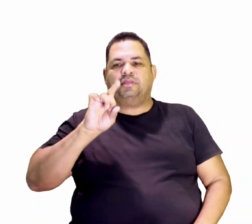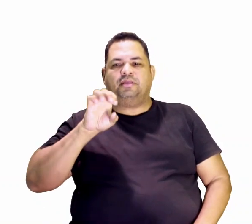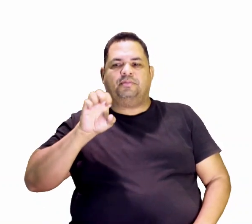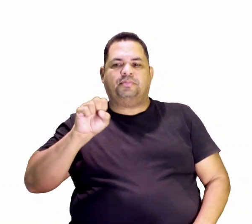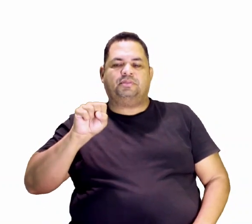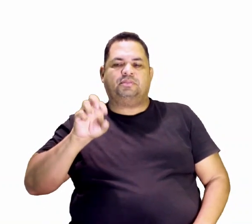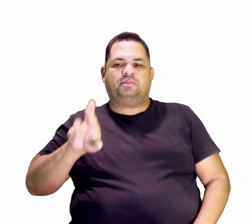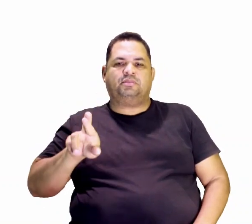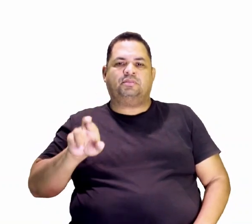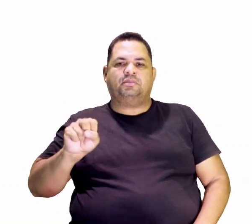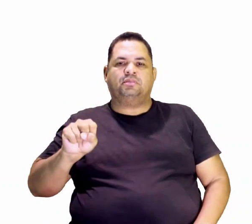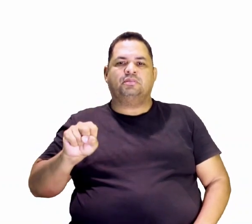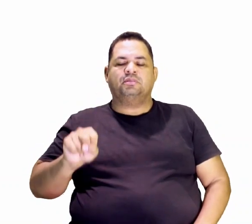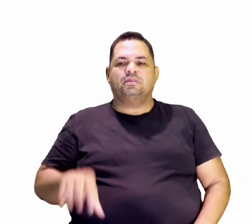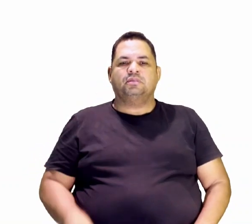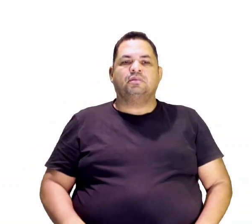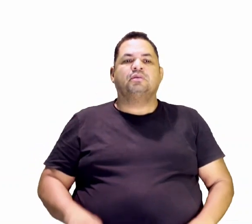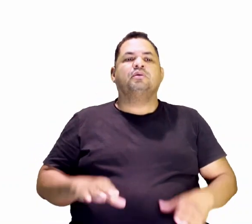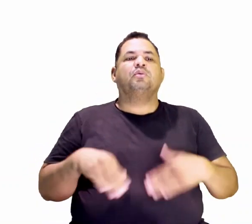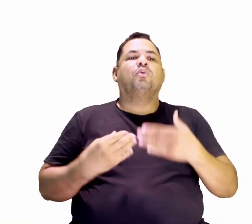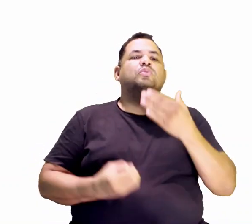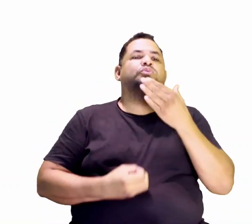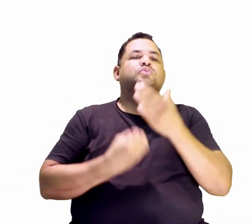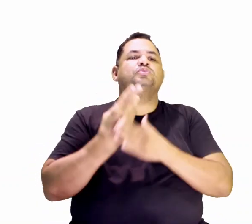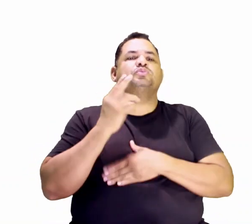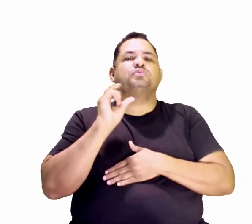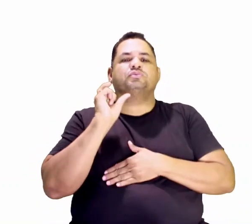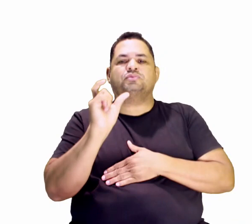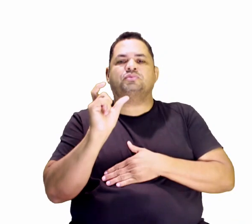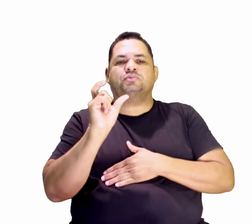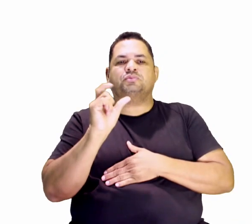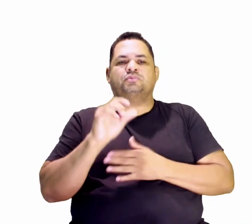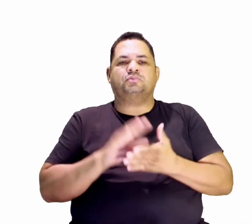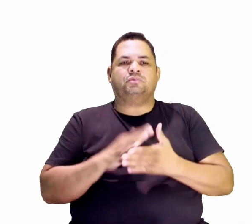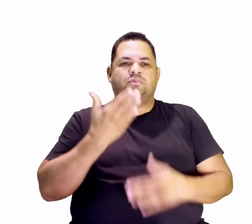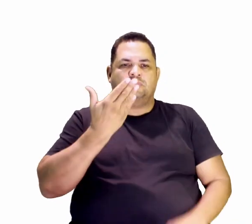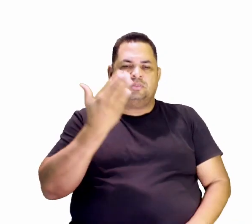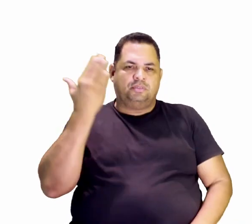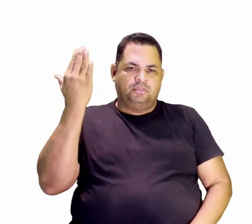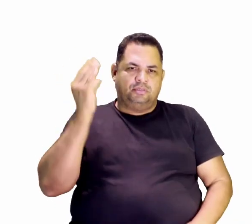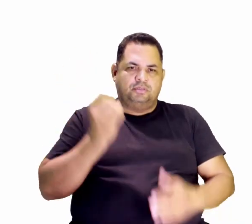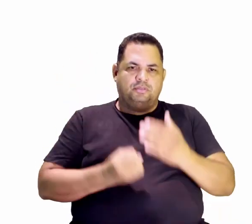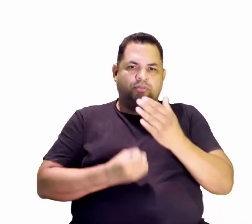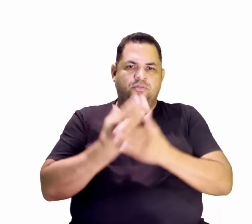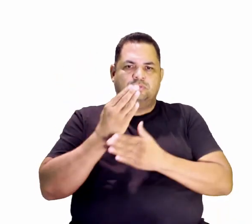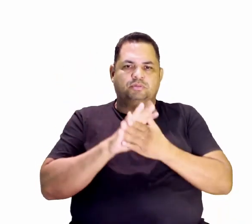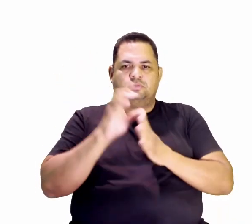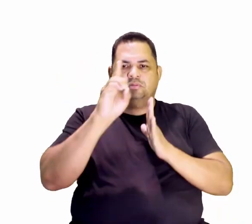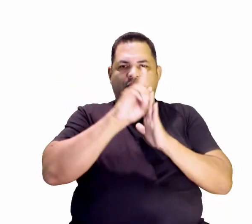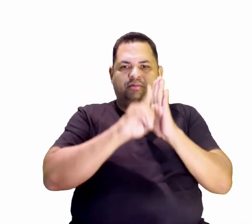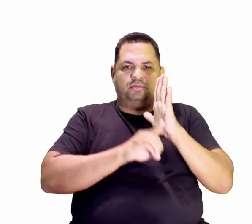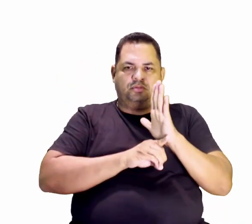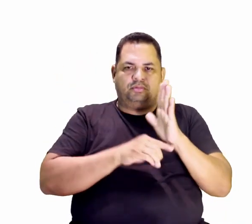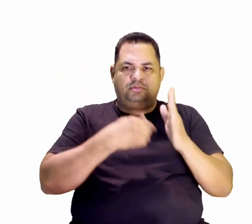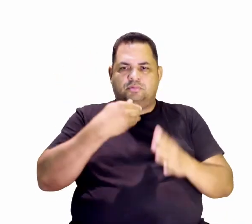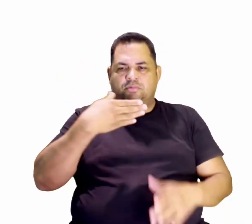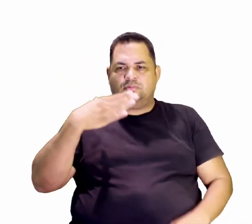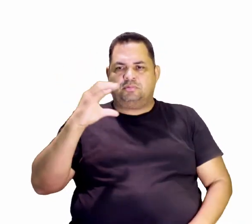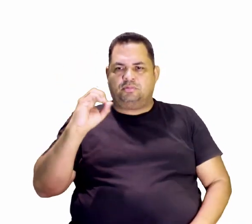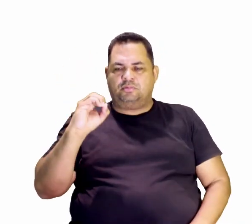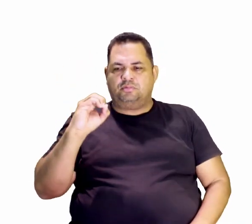onde vem esse nome, de onde vem esse termo, né? Hipster. Ele foi criado aí na década de 40,